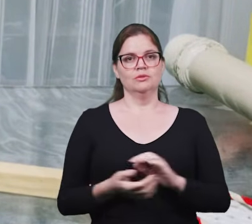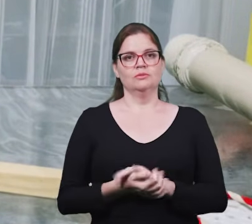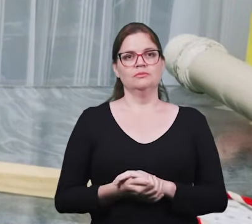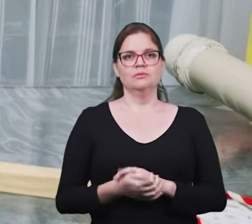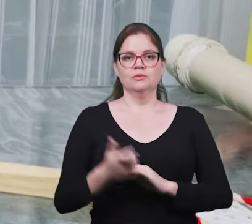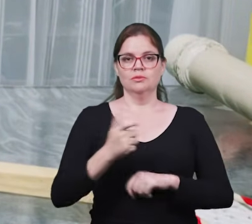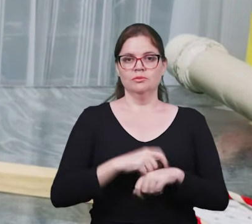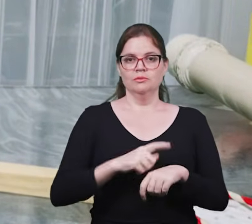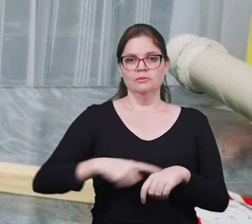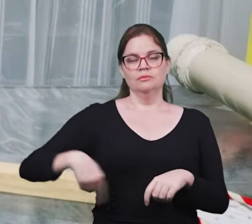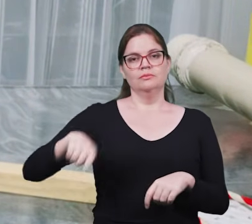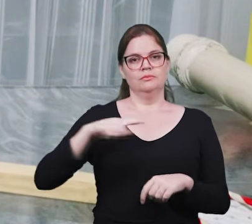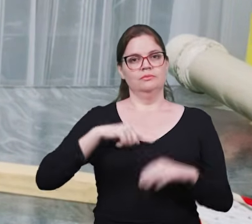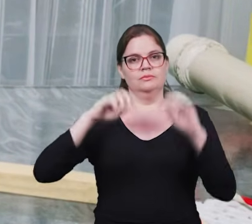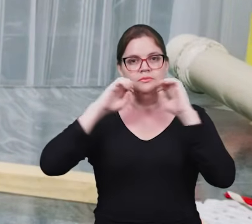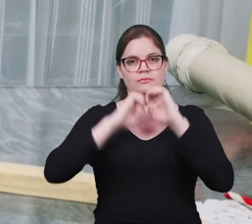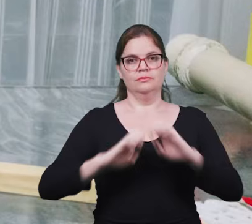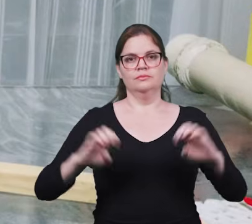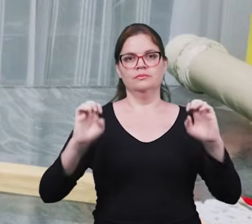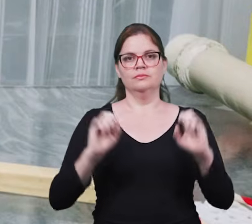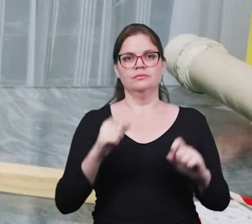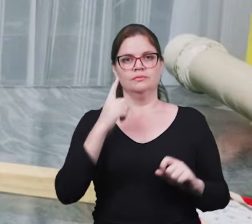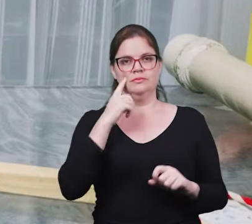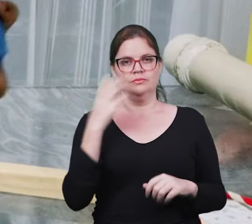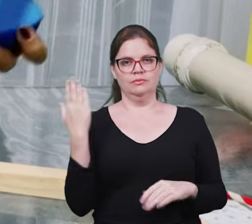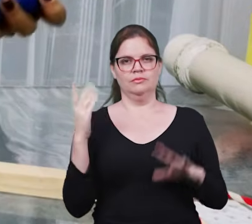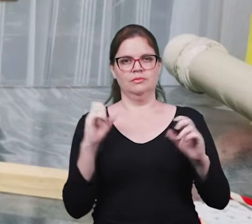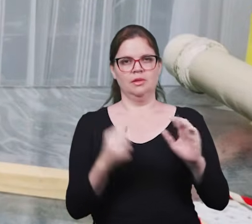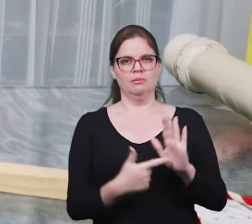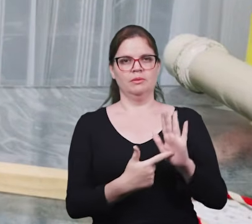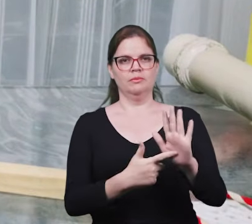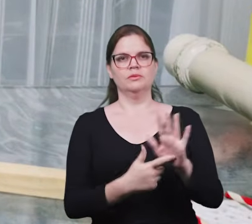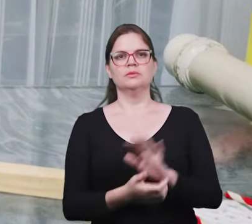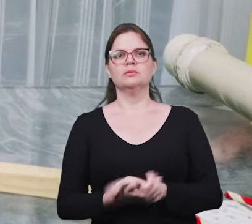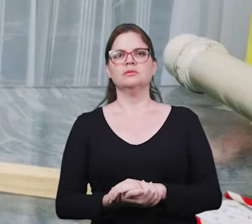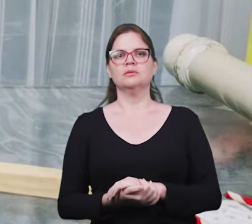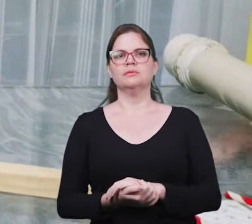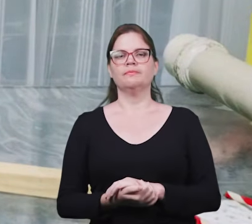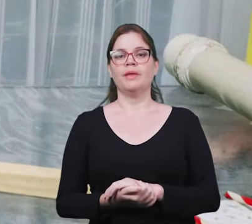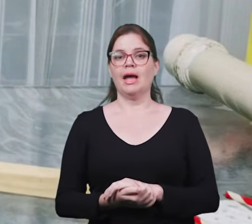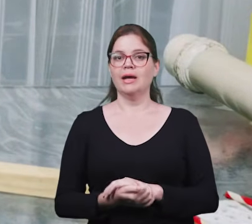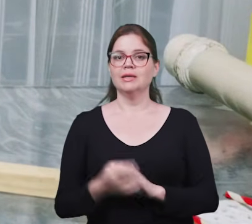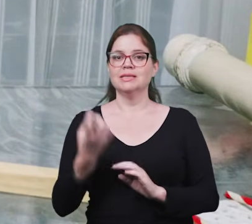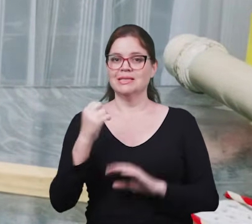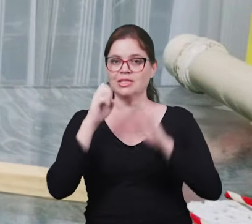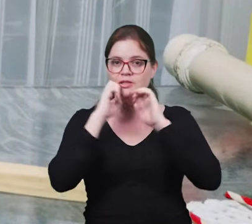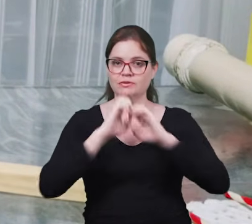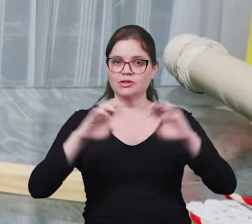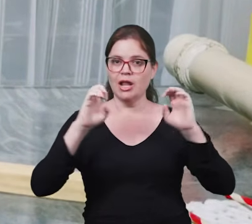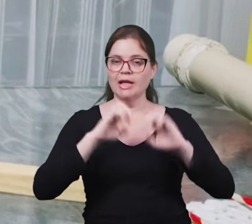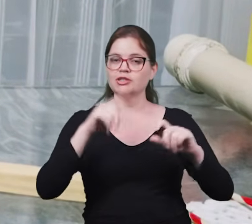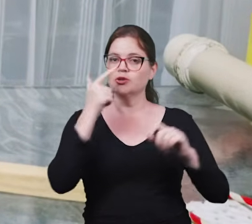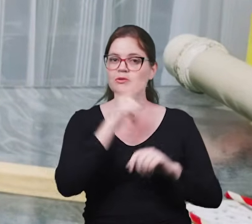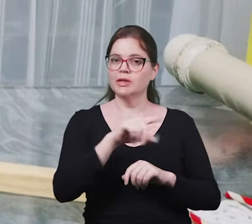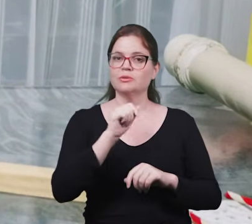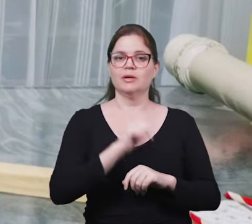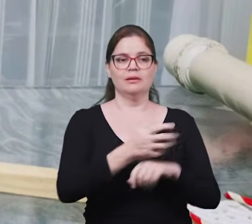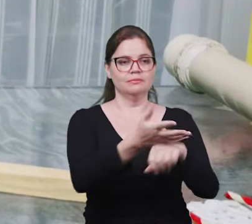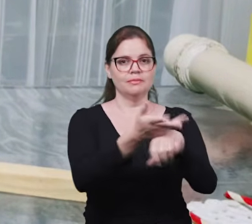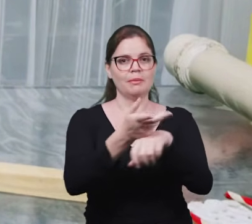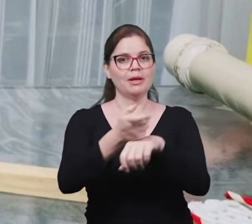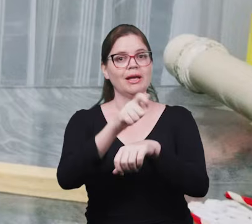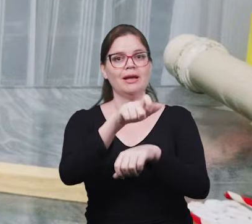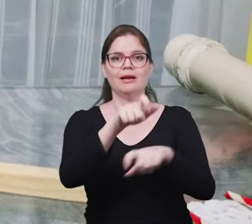Quando nós evangelizamos, olha, podemos mostrar. Quem são alcançados? Muitas pessoas, os nossos amigos,